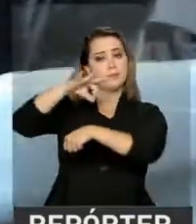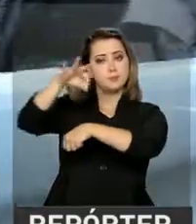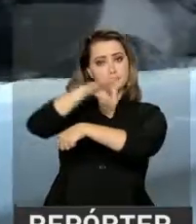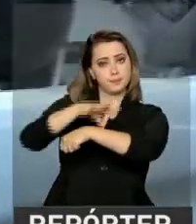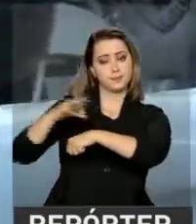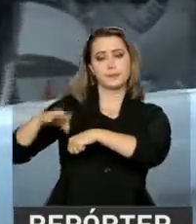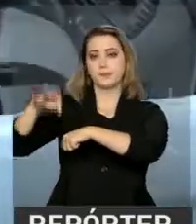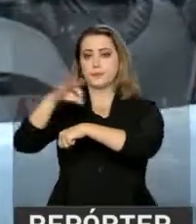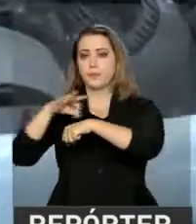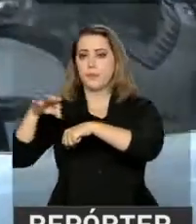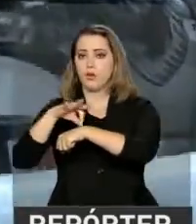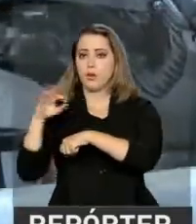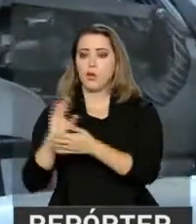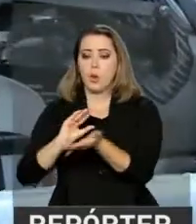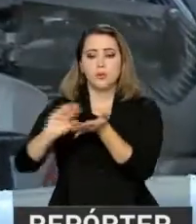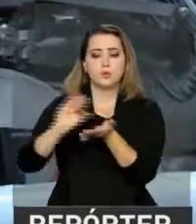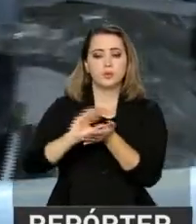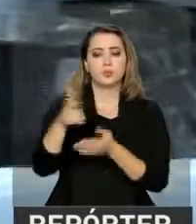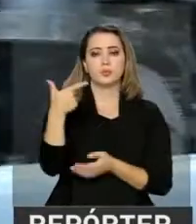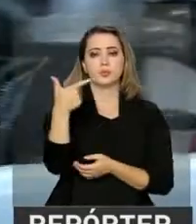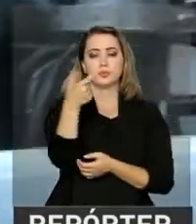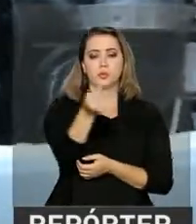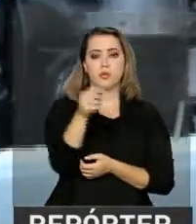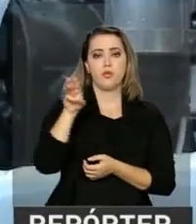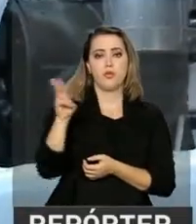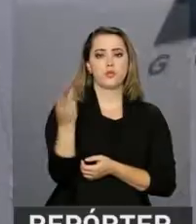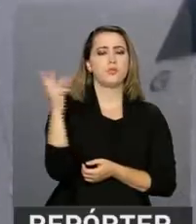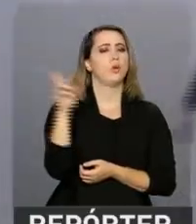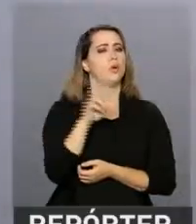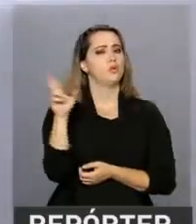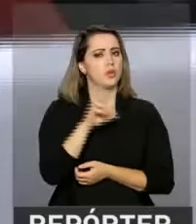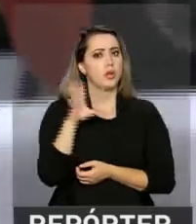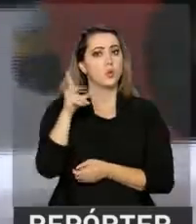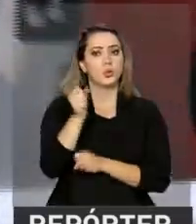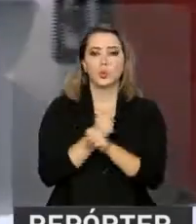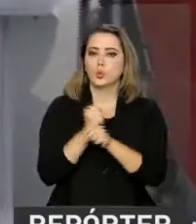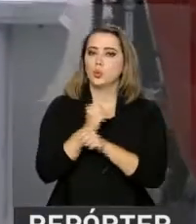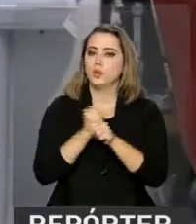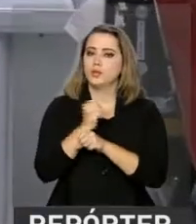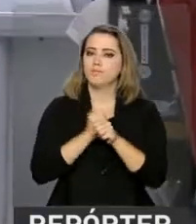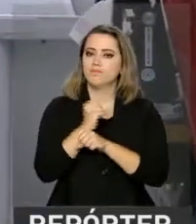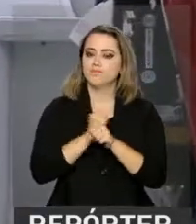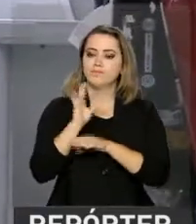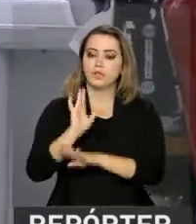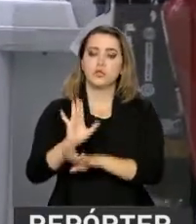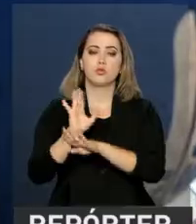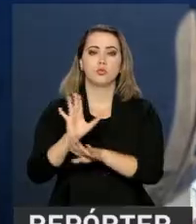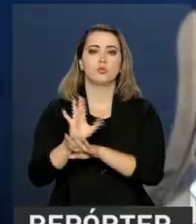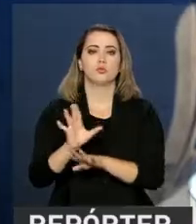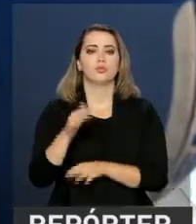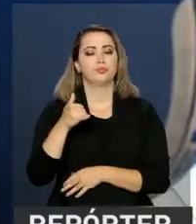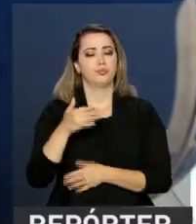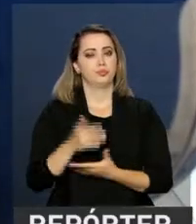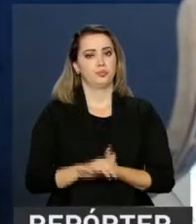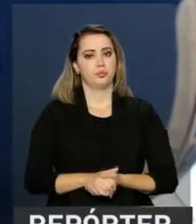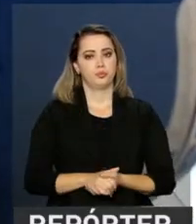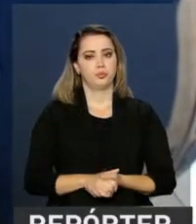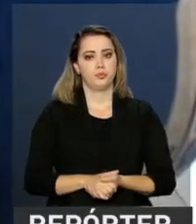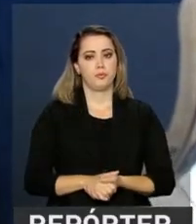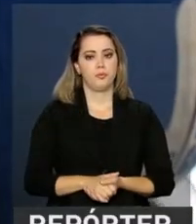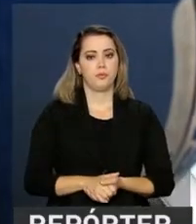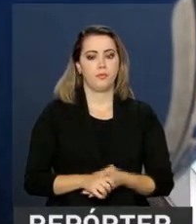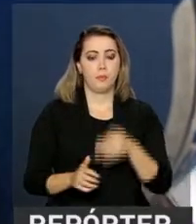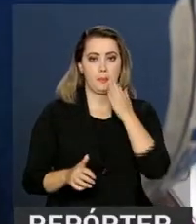anunciou o repasse de 120 milhões de reais anuais para reforçar a atenção básica no município. 3.600